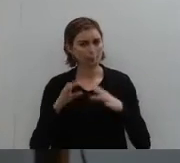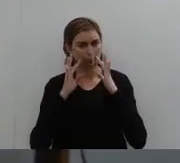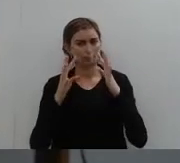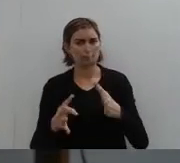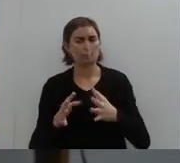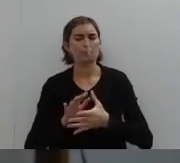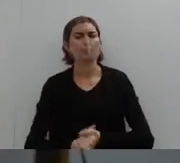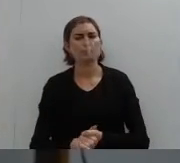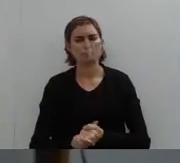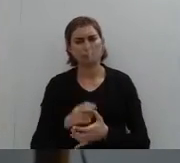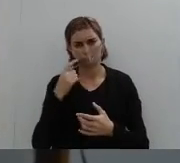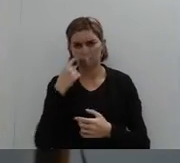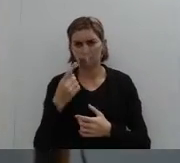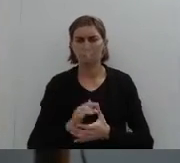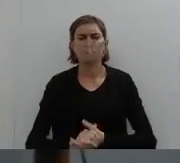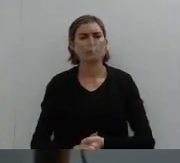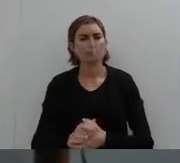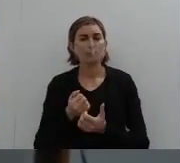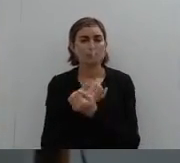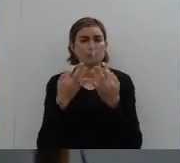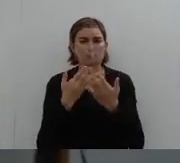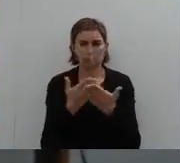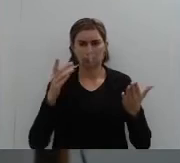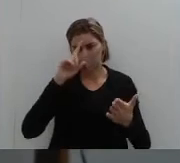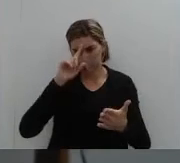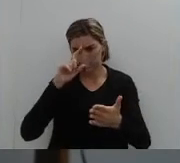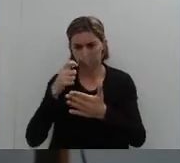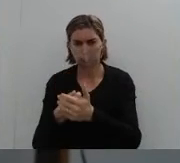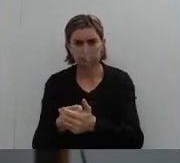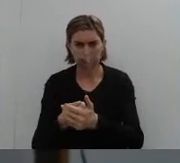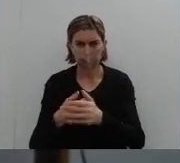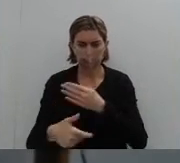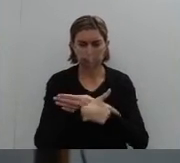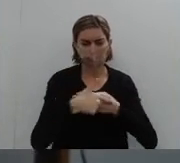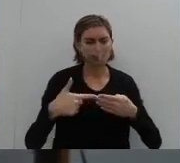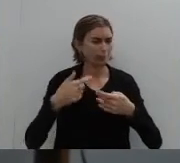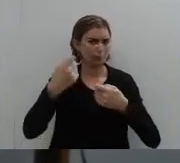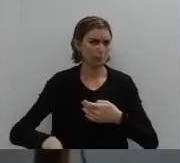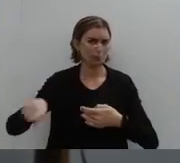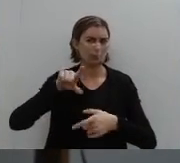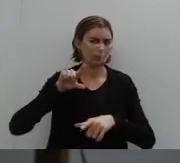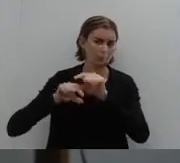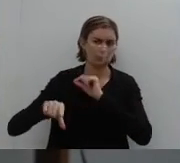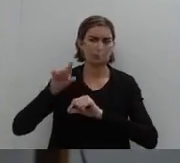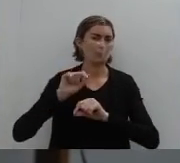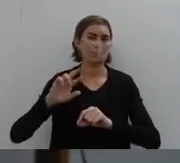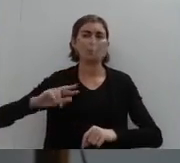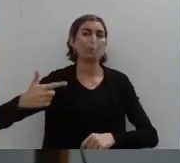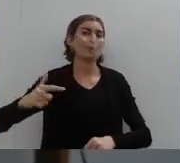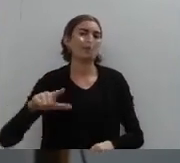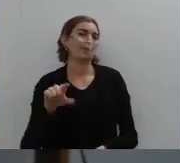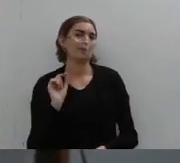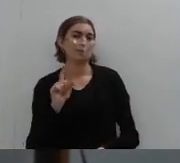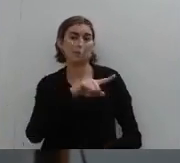aqui, pessoal. Veja, quando você vai decidir algo do ponto de vista moral, você não precisa fazer escolhas. Aliás, não existe nem a escolha.